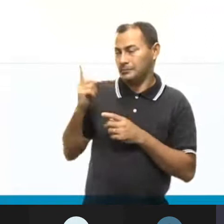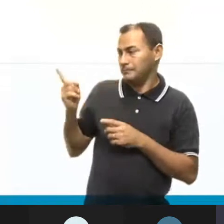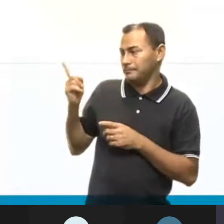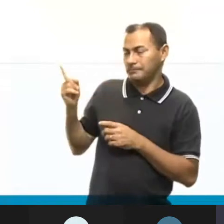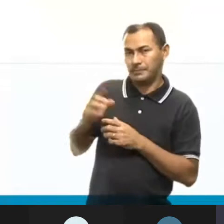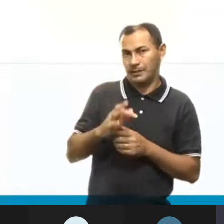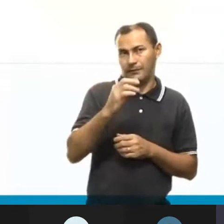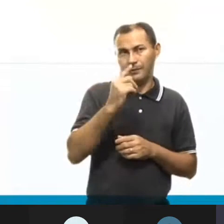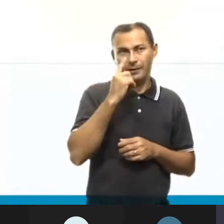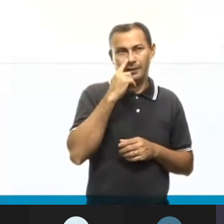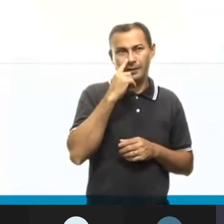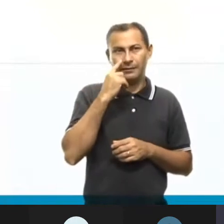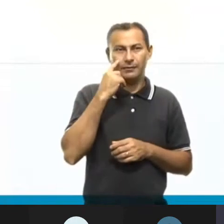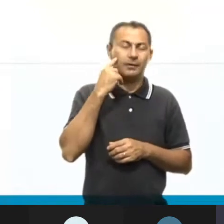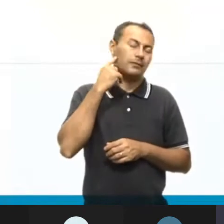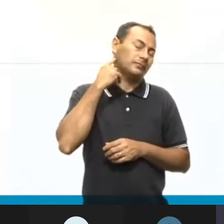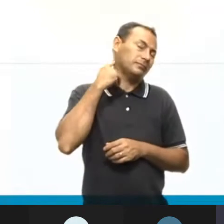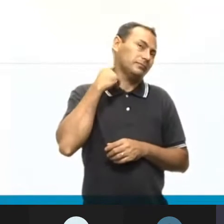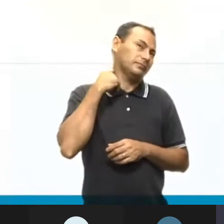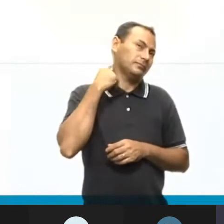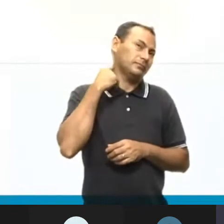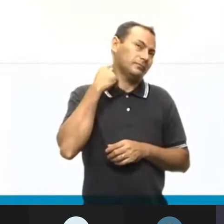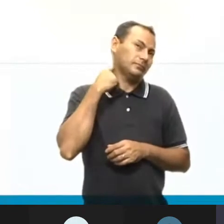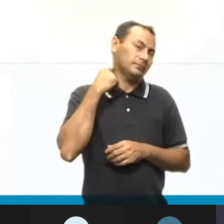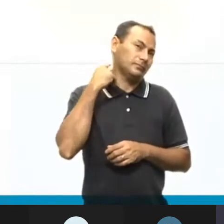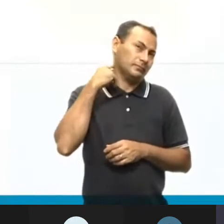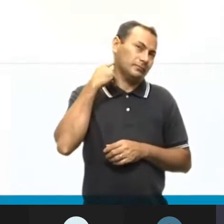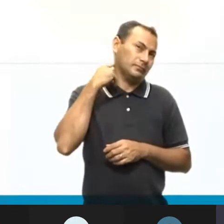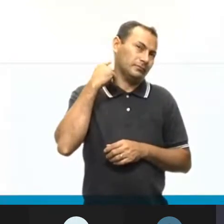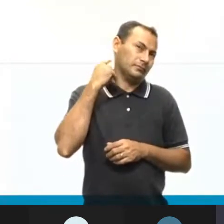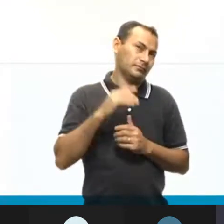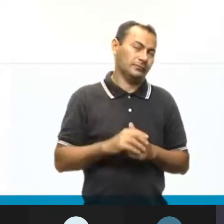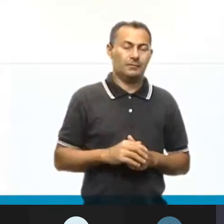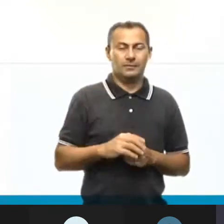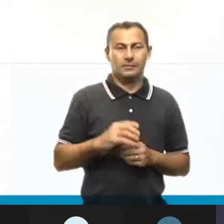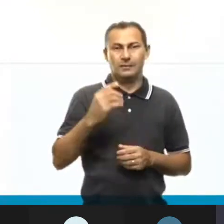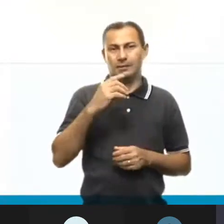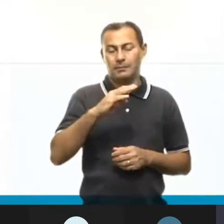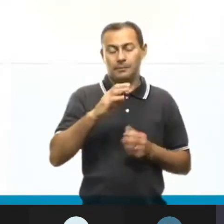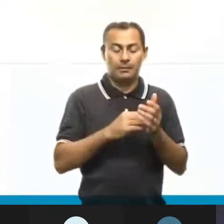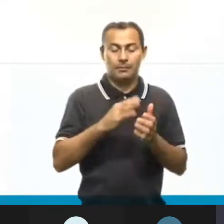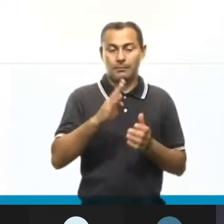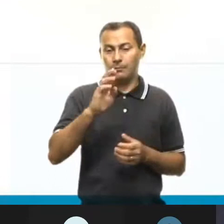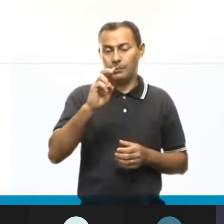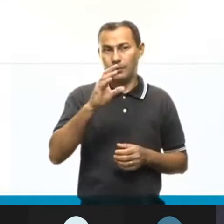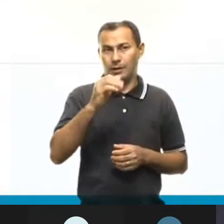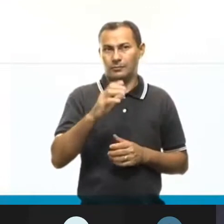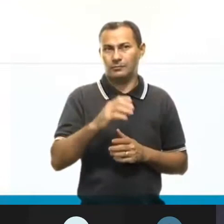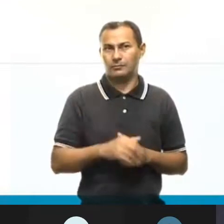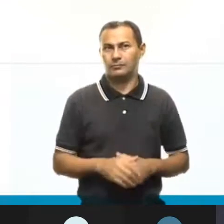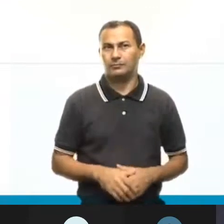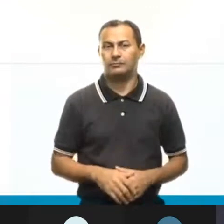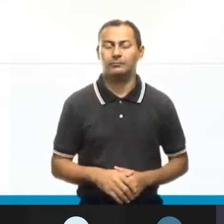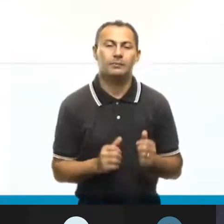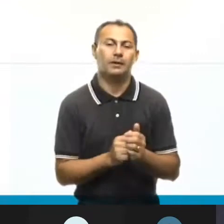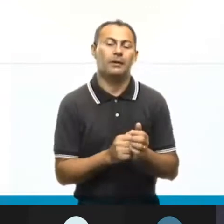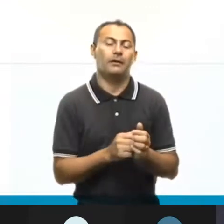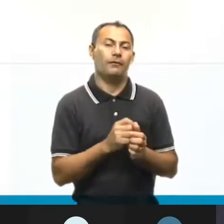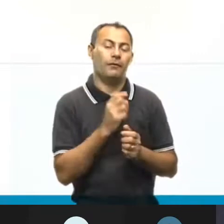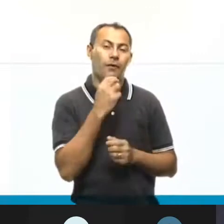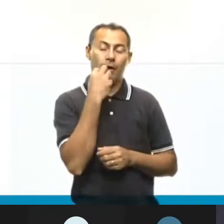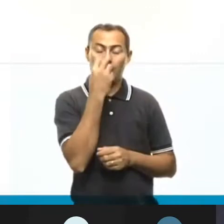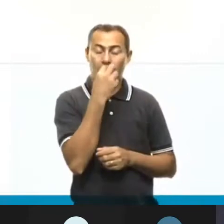essa região da faringe aqui, ó, que está aqui, né, atrás aqui da cavidade bucal, nós chamamos de a parte